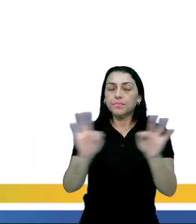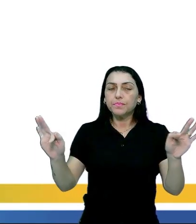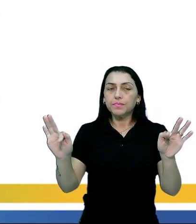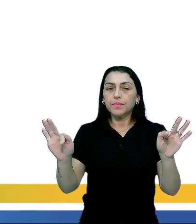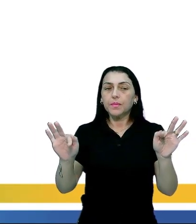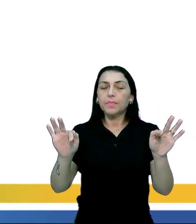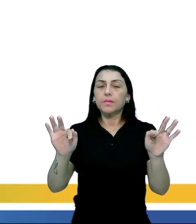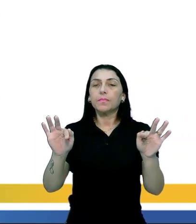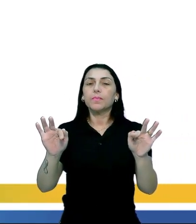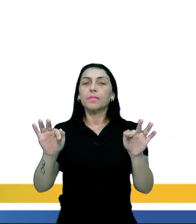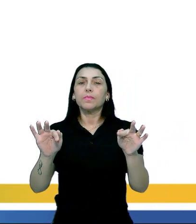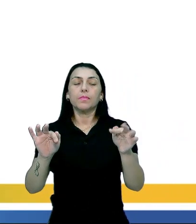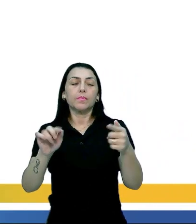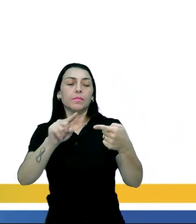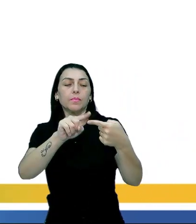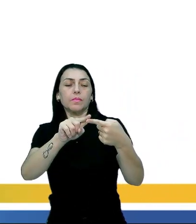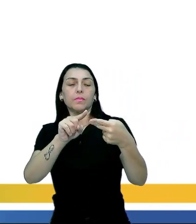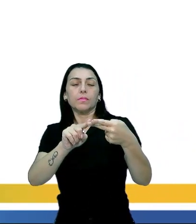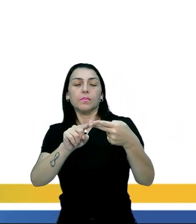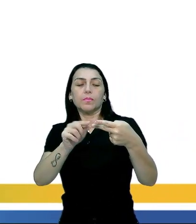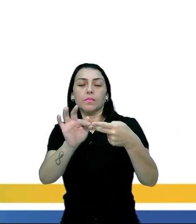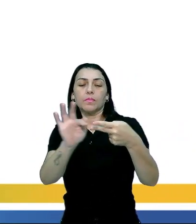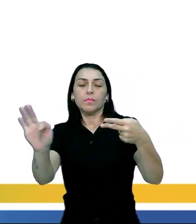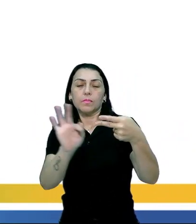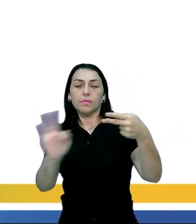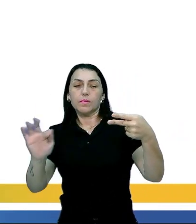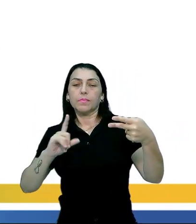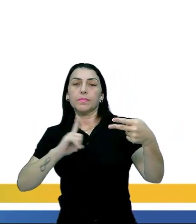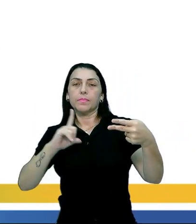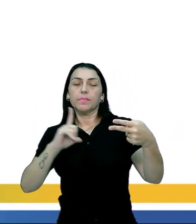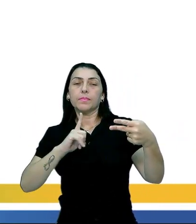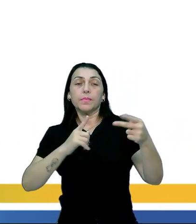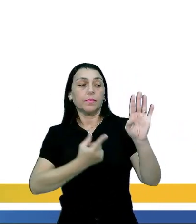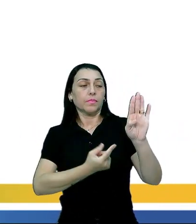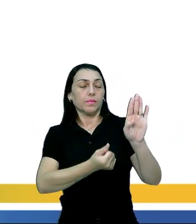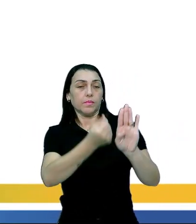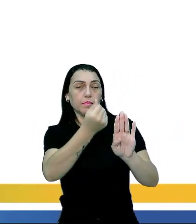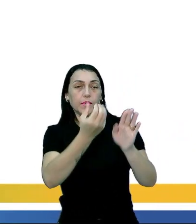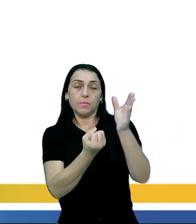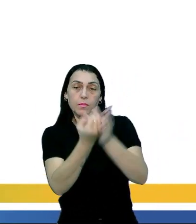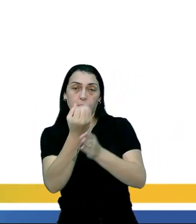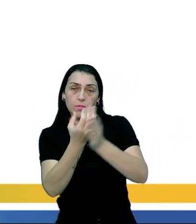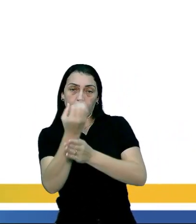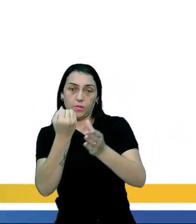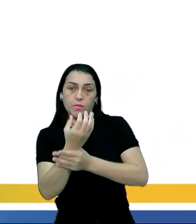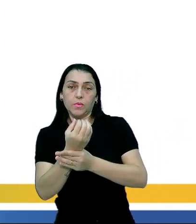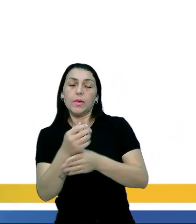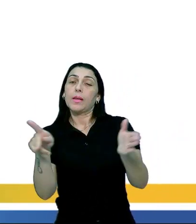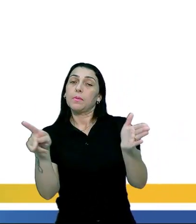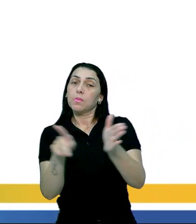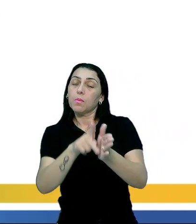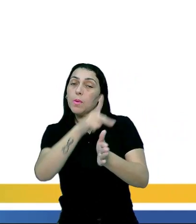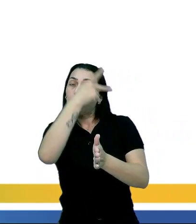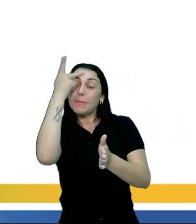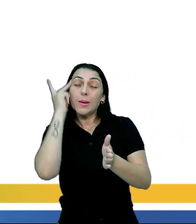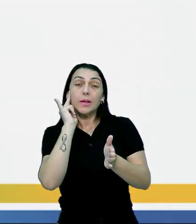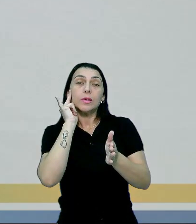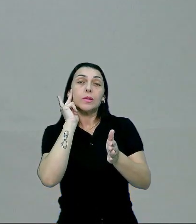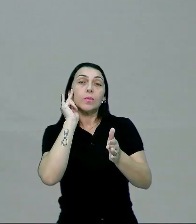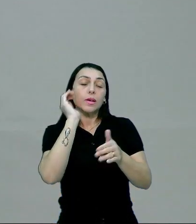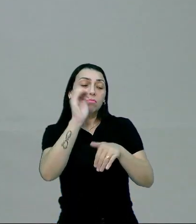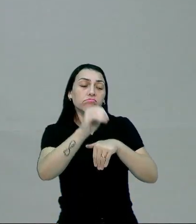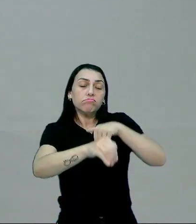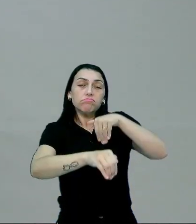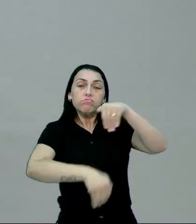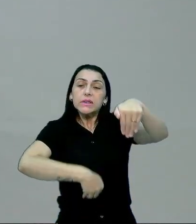aliás, na penúltima e última frase, nós temos assim: a burguesia produz, sobretudo, seus próprios coveiros. Quem